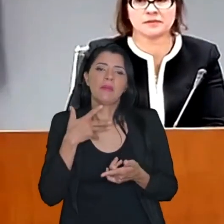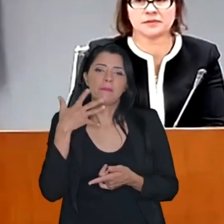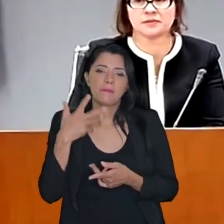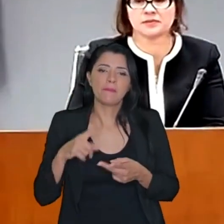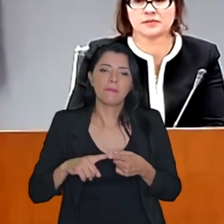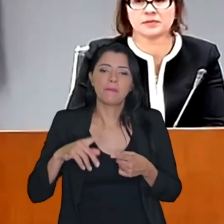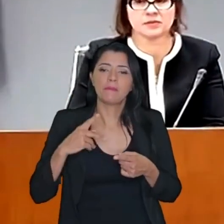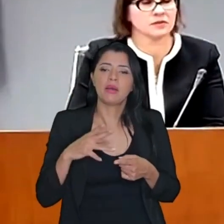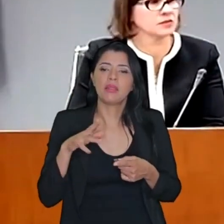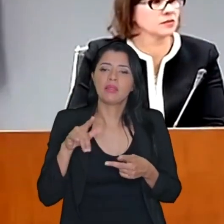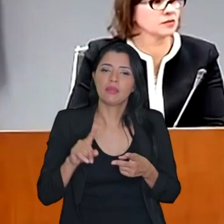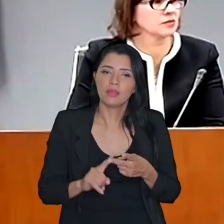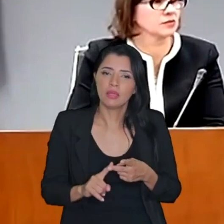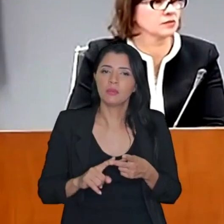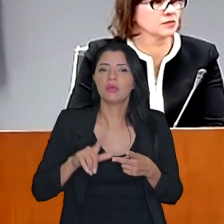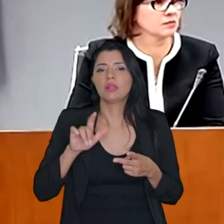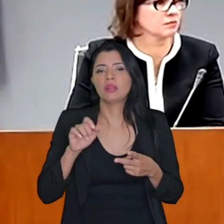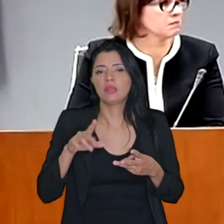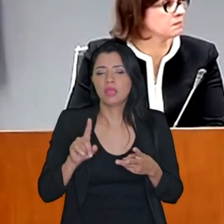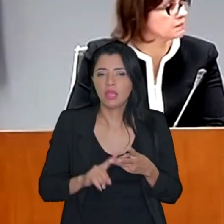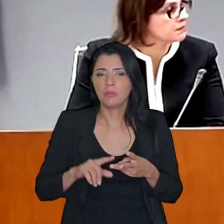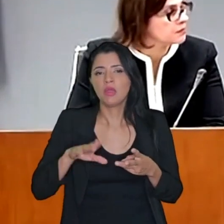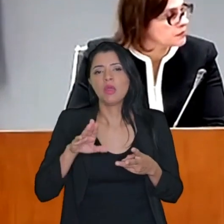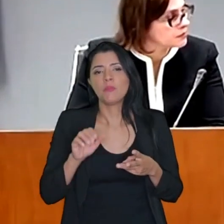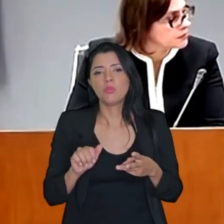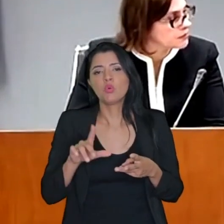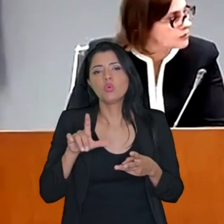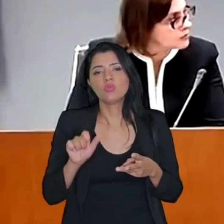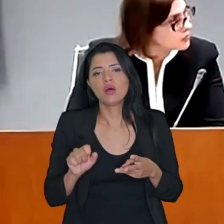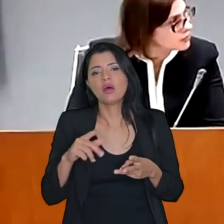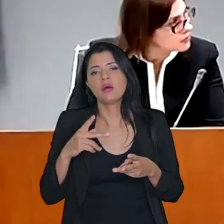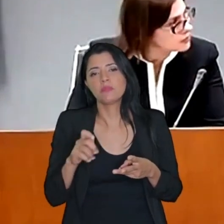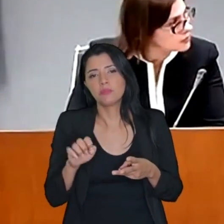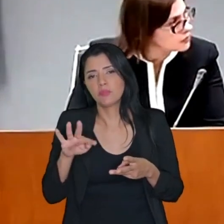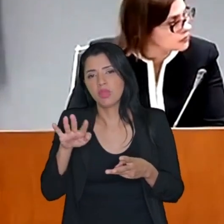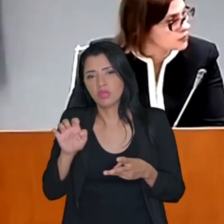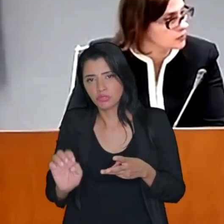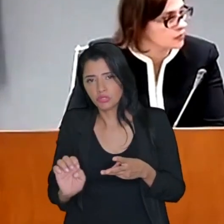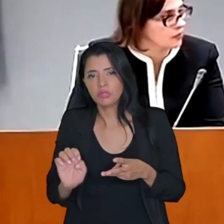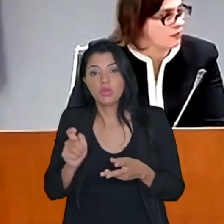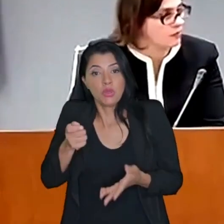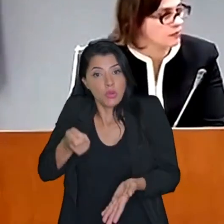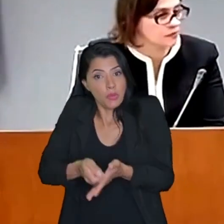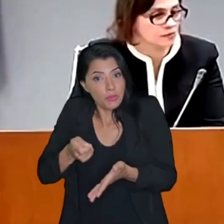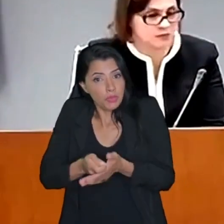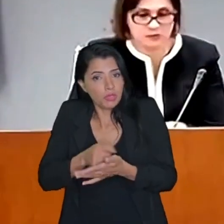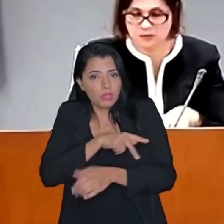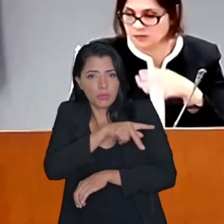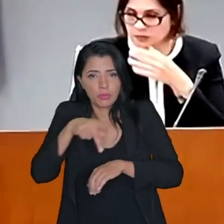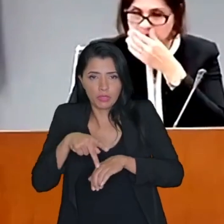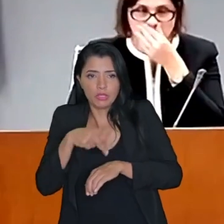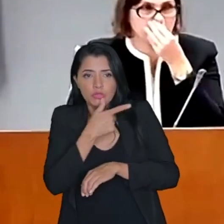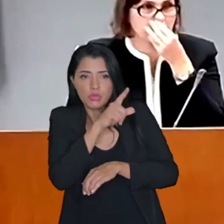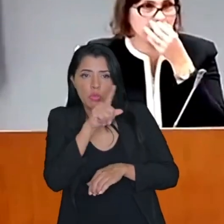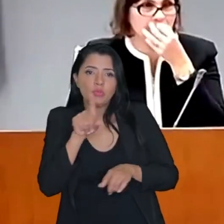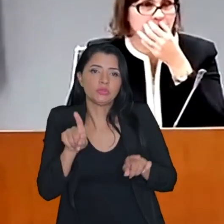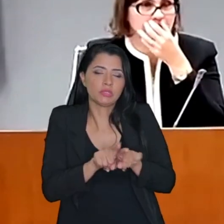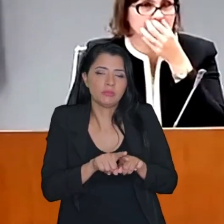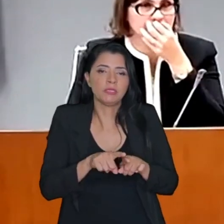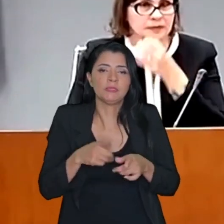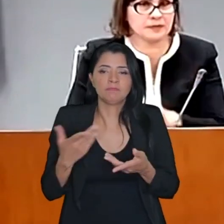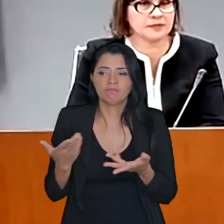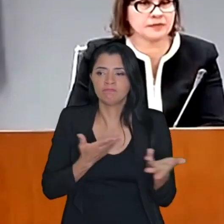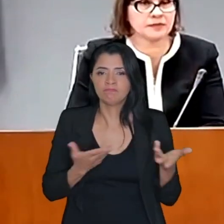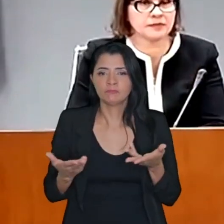Palermo, a Convenção de Budapeste obrigam o país perante os demais estados e o